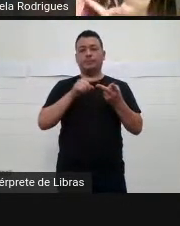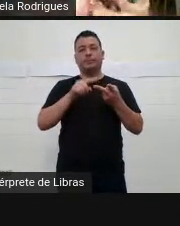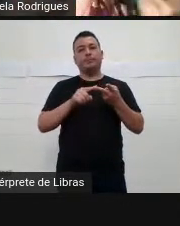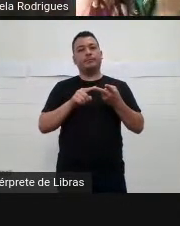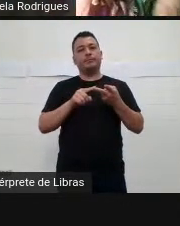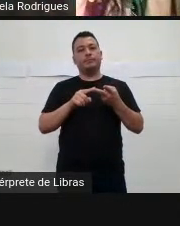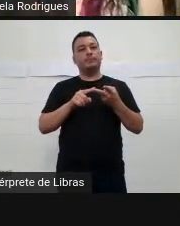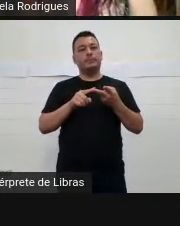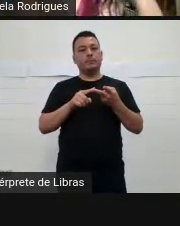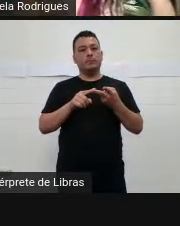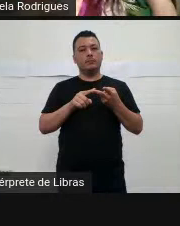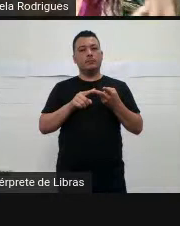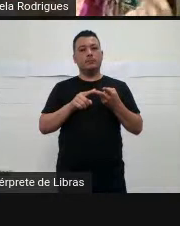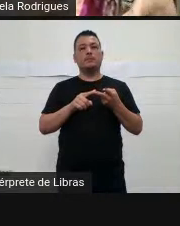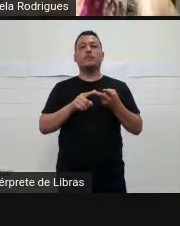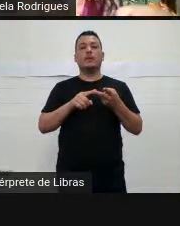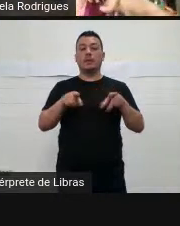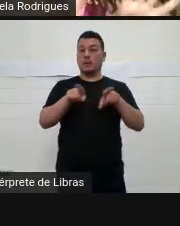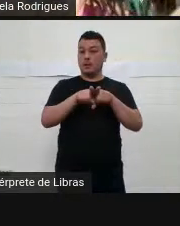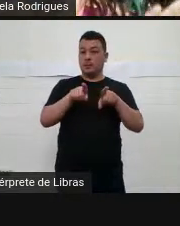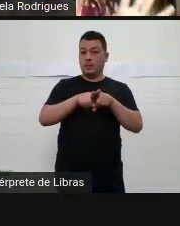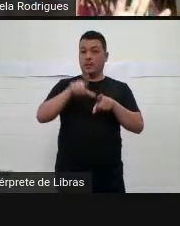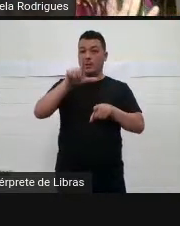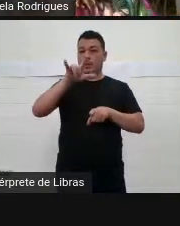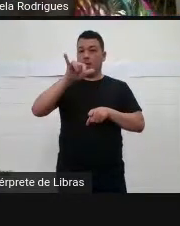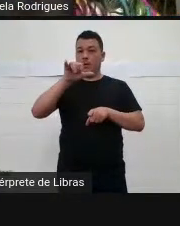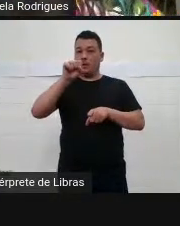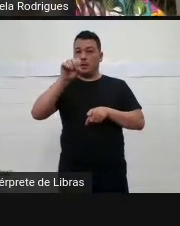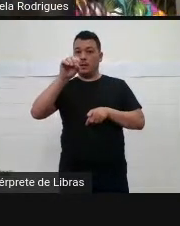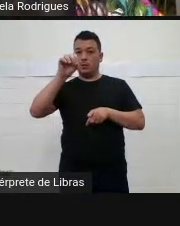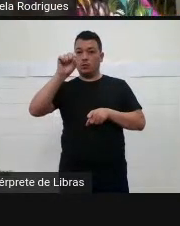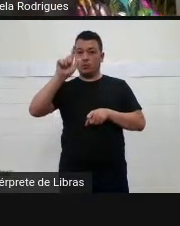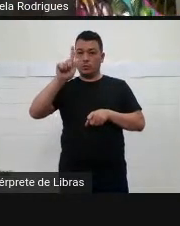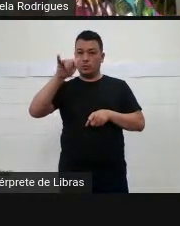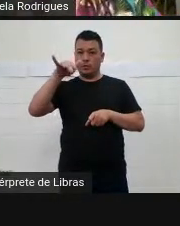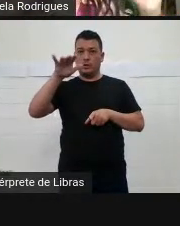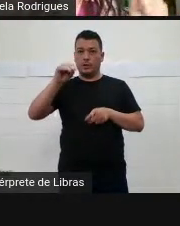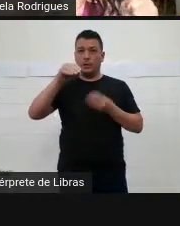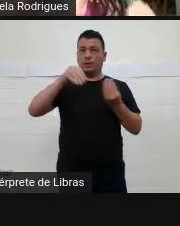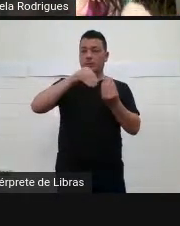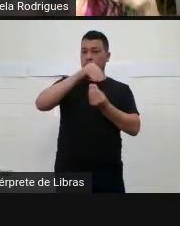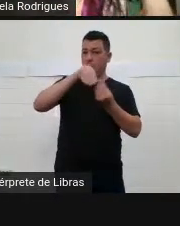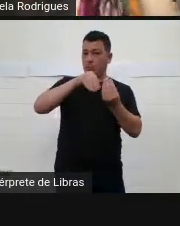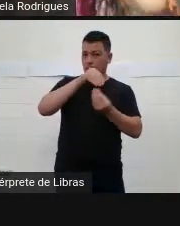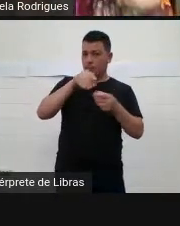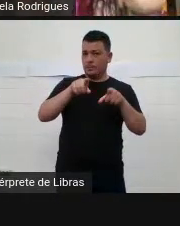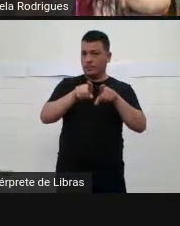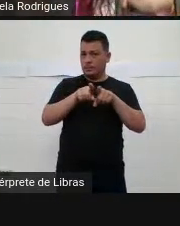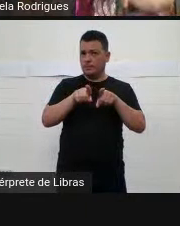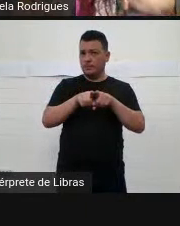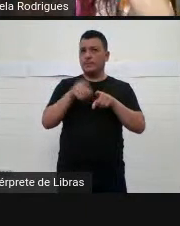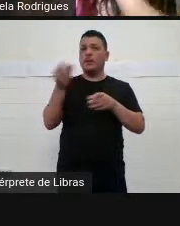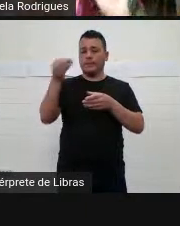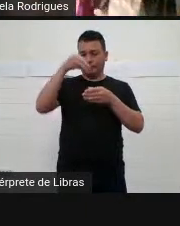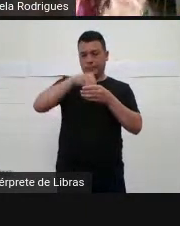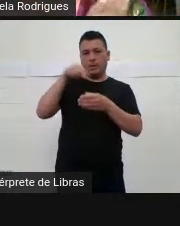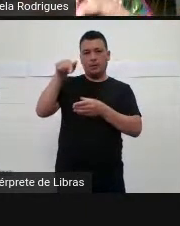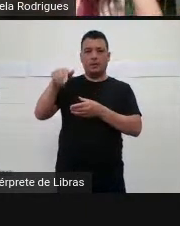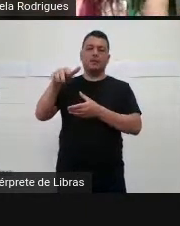a própria misoginia vão entrar dentro dessas dimensões, certo? Então,